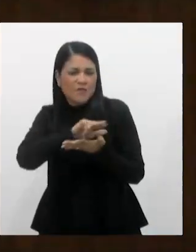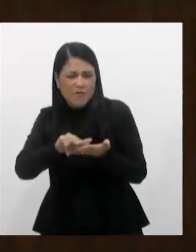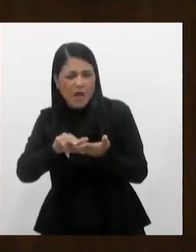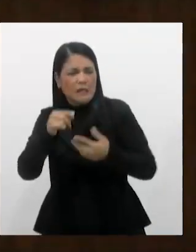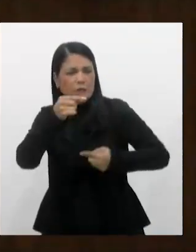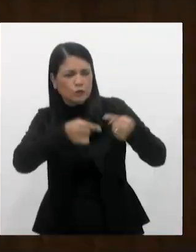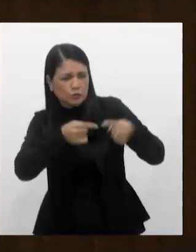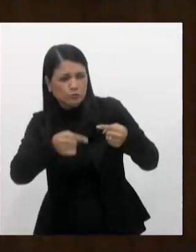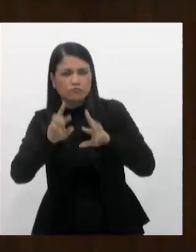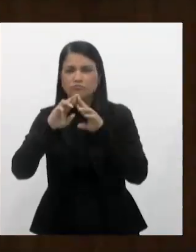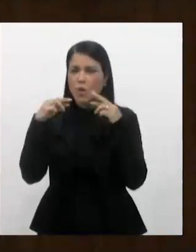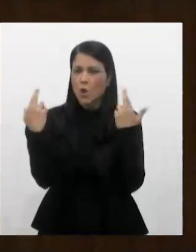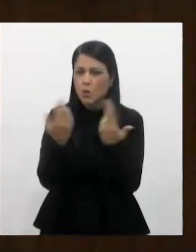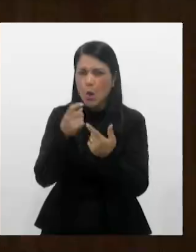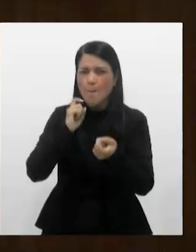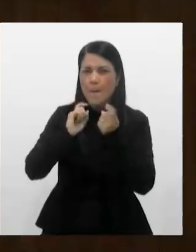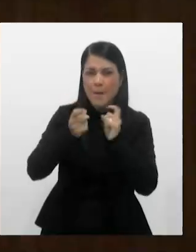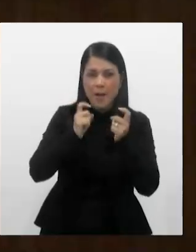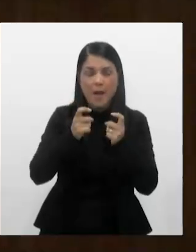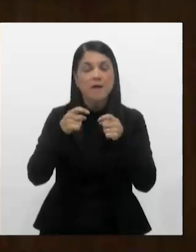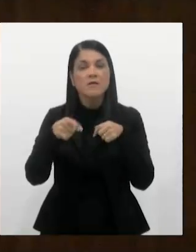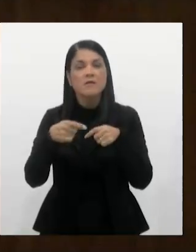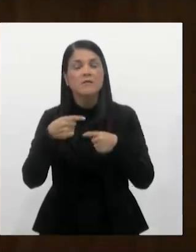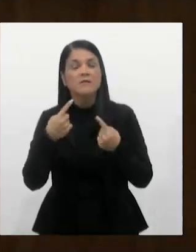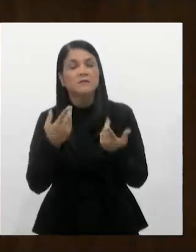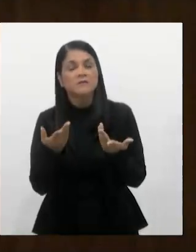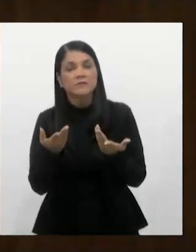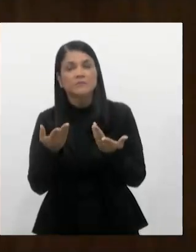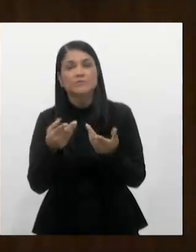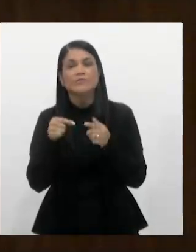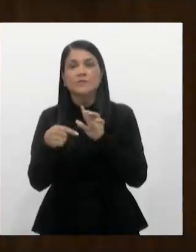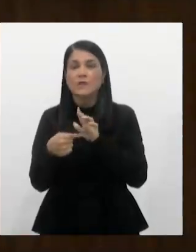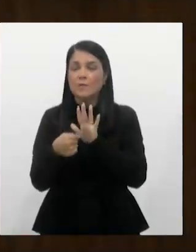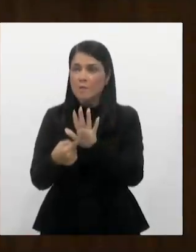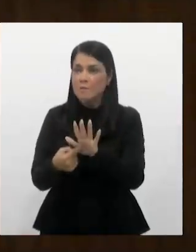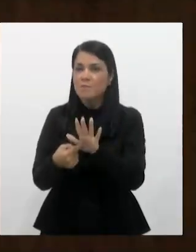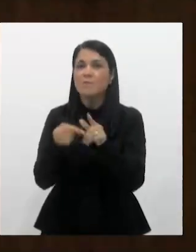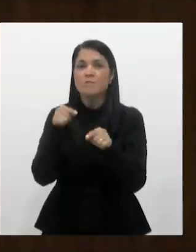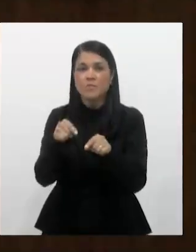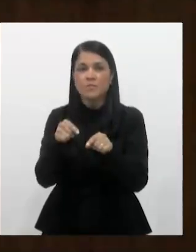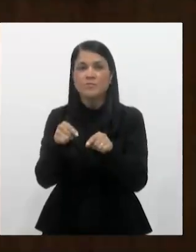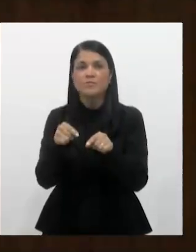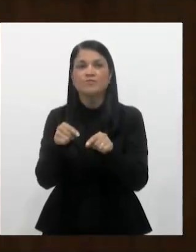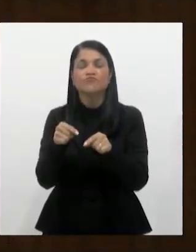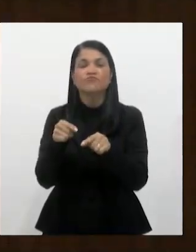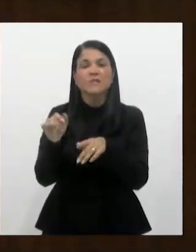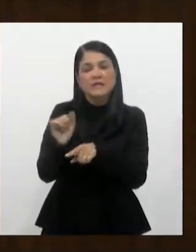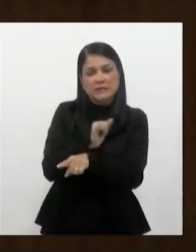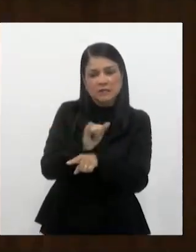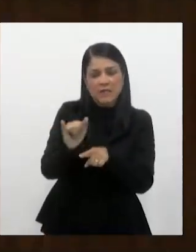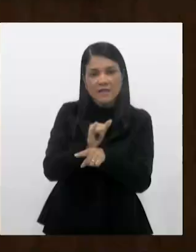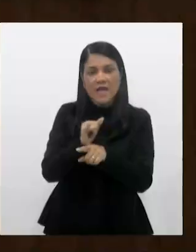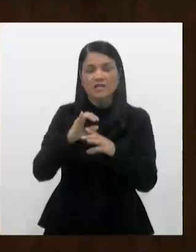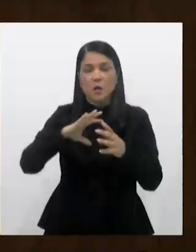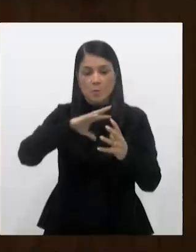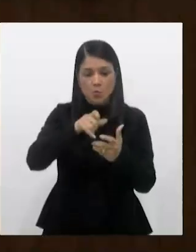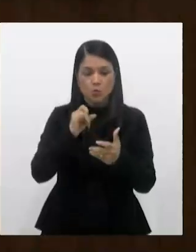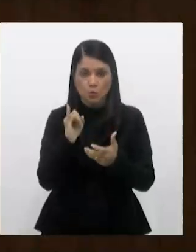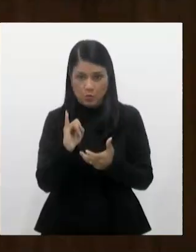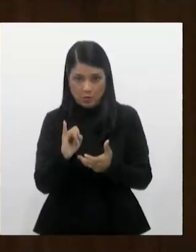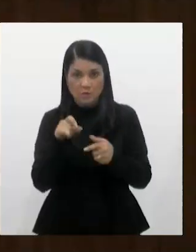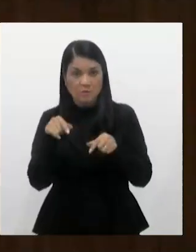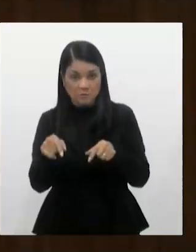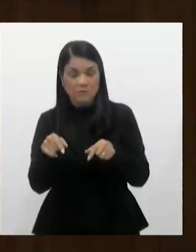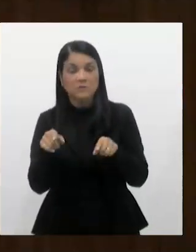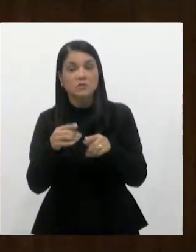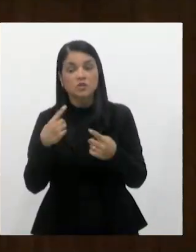debates, reuniões, discussões, trazer, como a gente falou, Élica, mecanismos internacionais para discutir junto com a